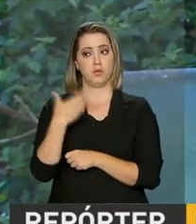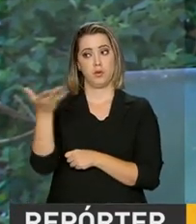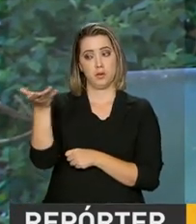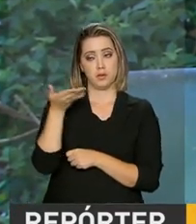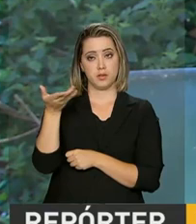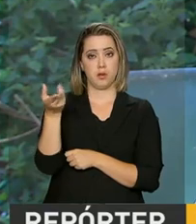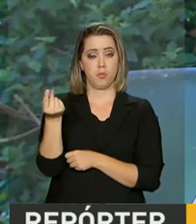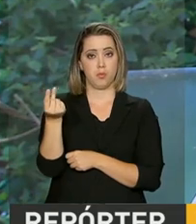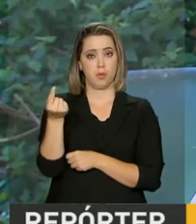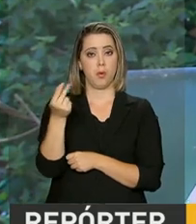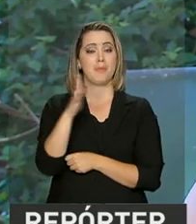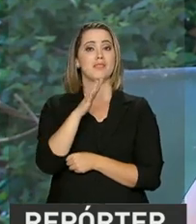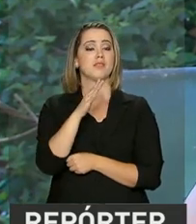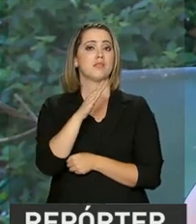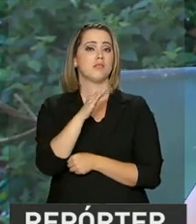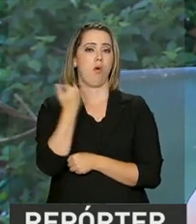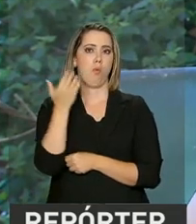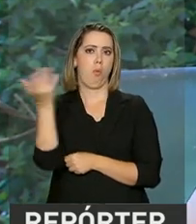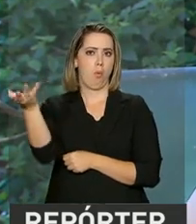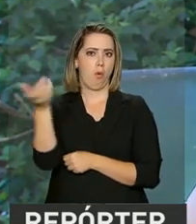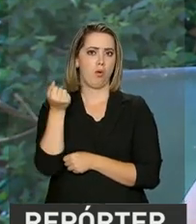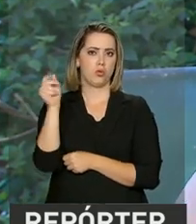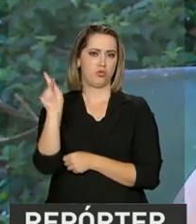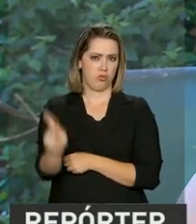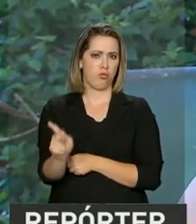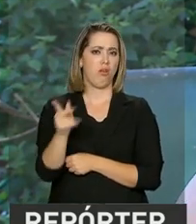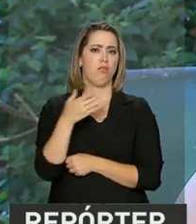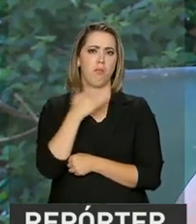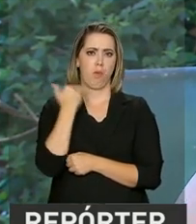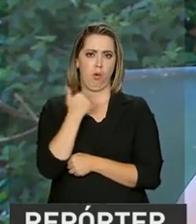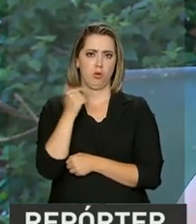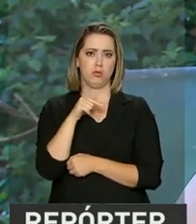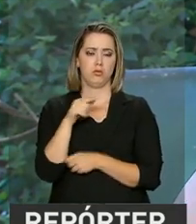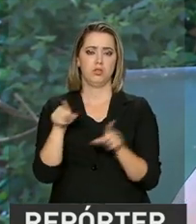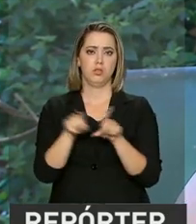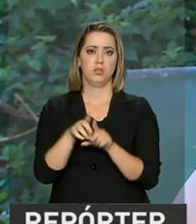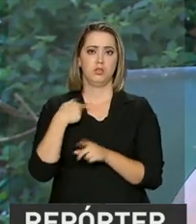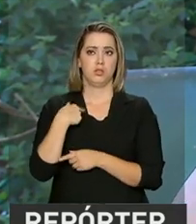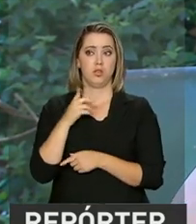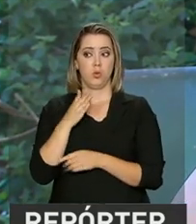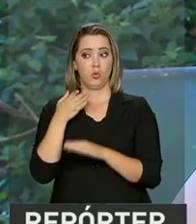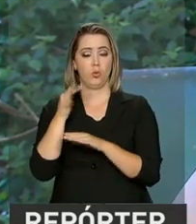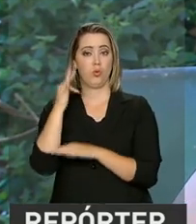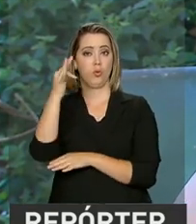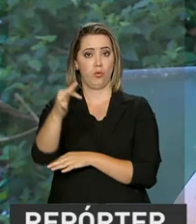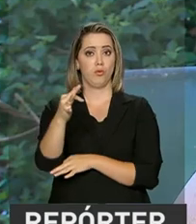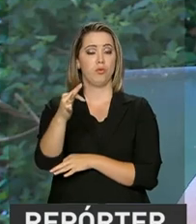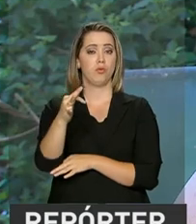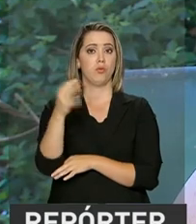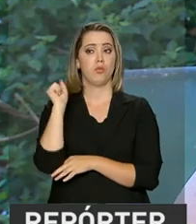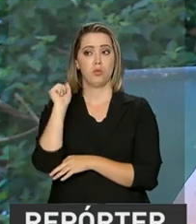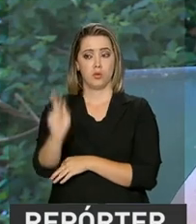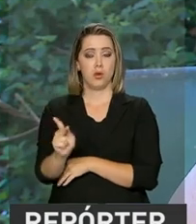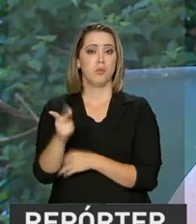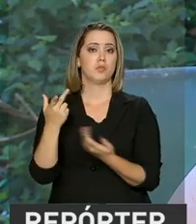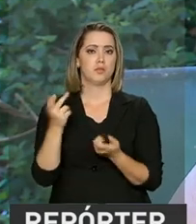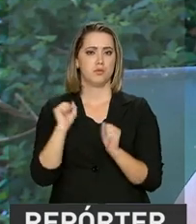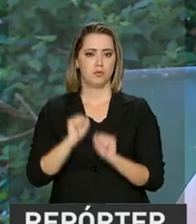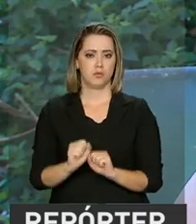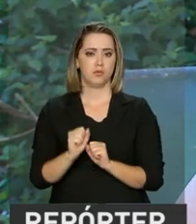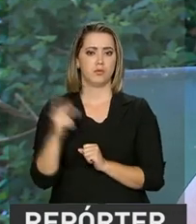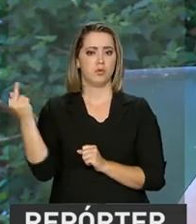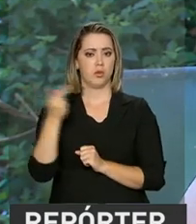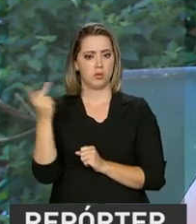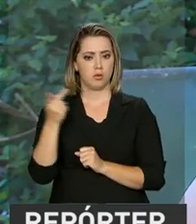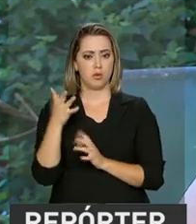pensão por morte e minha dúvida é se eu vou me aposentar e eu vou chegar